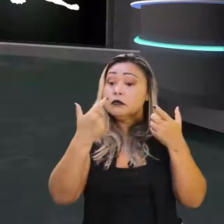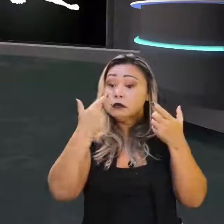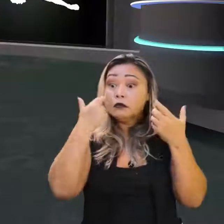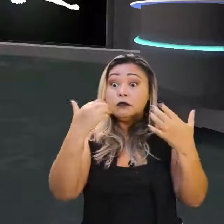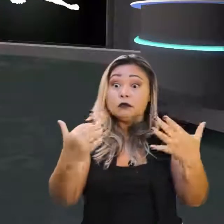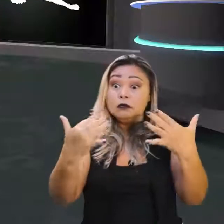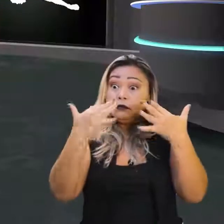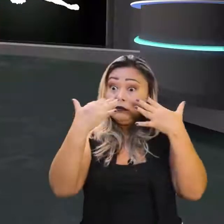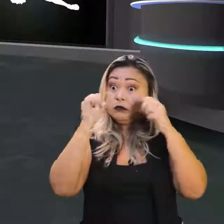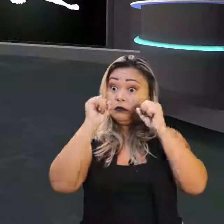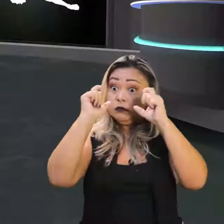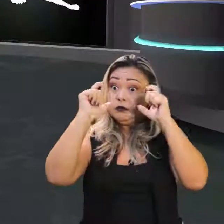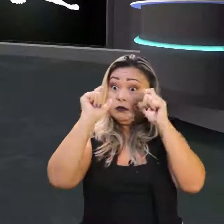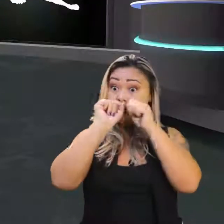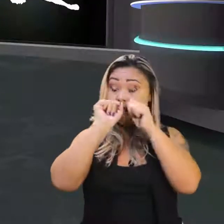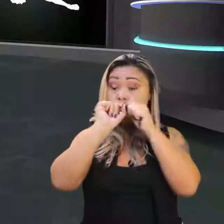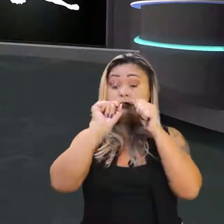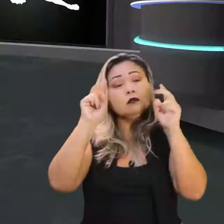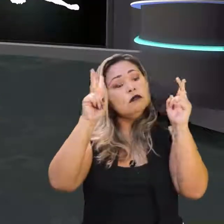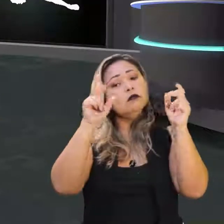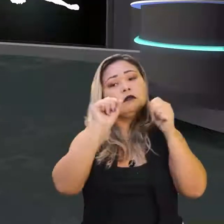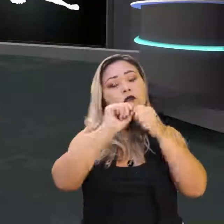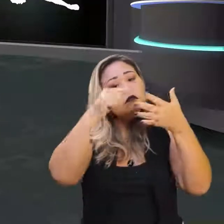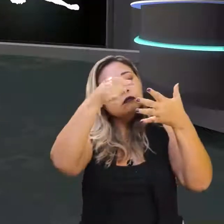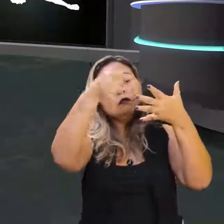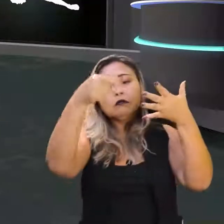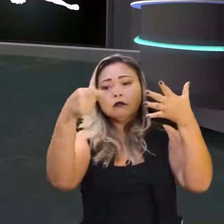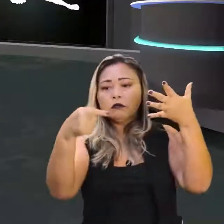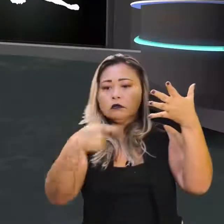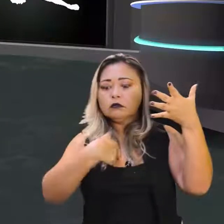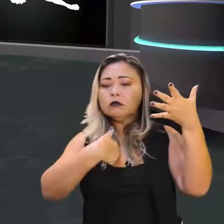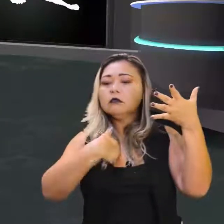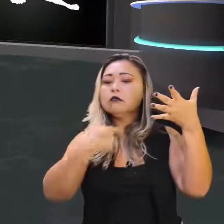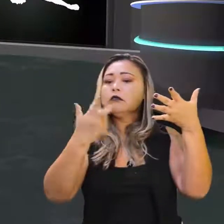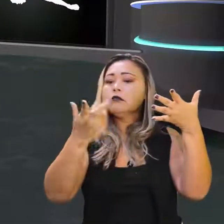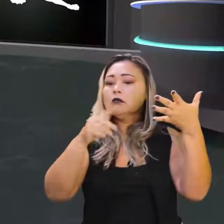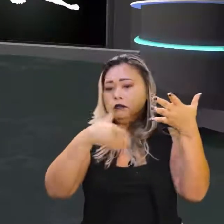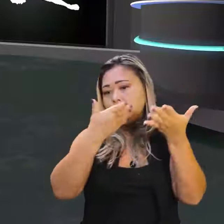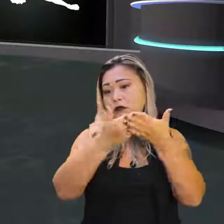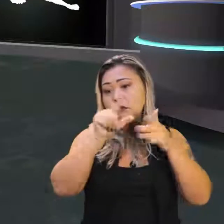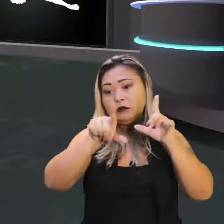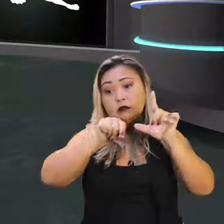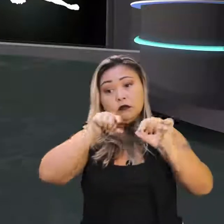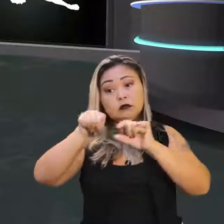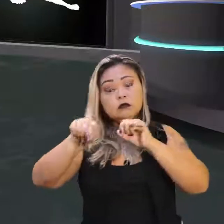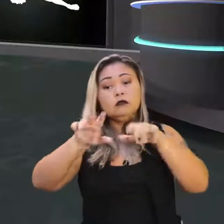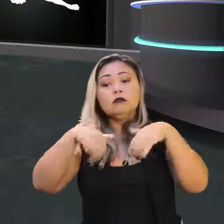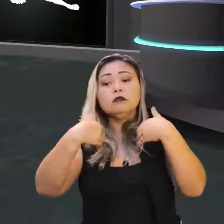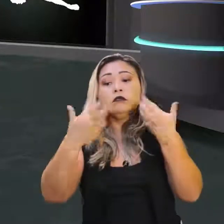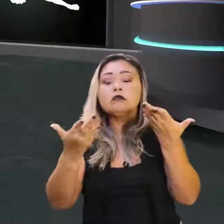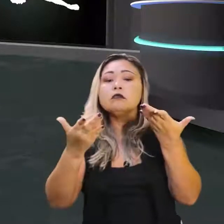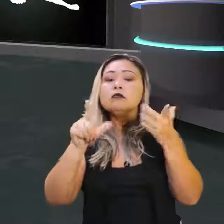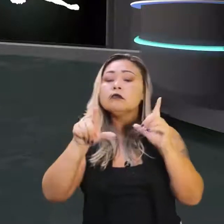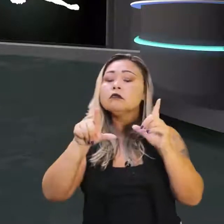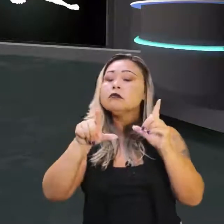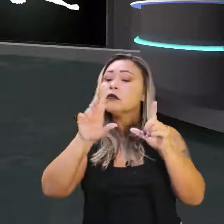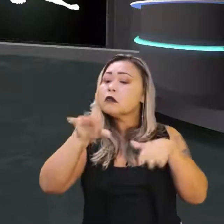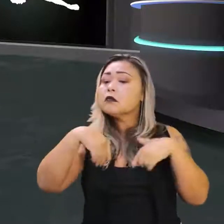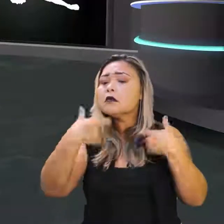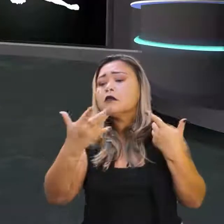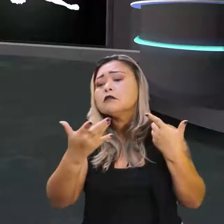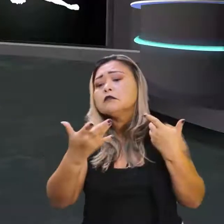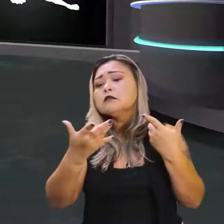atenção nessa aula, porque os tópicos que nós vamos abordar, né, as aulas que nós escolhemos aqui, são as aulas que geralmente